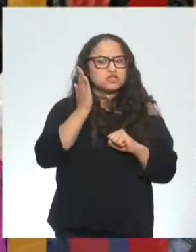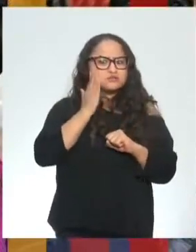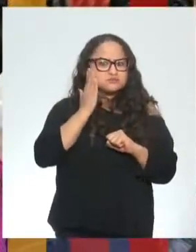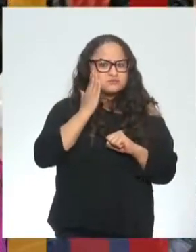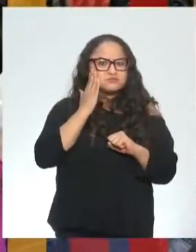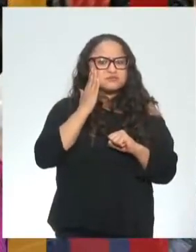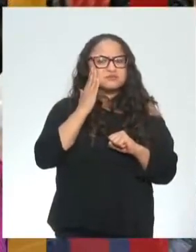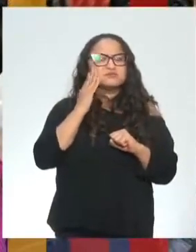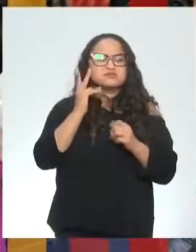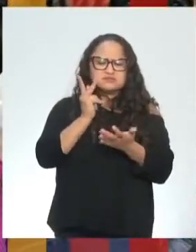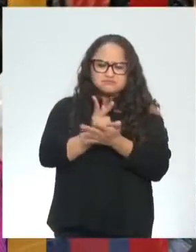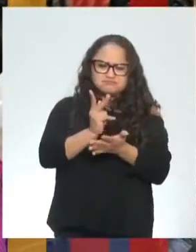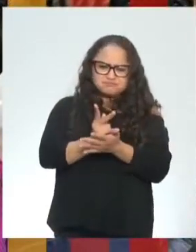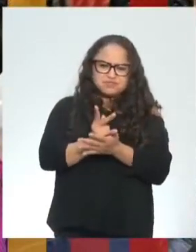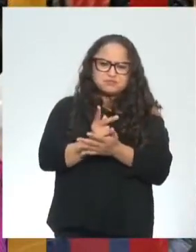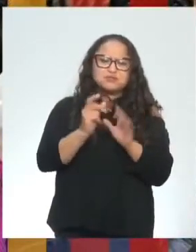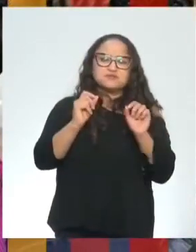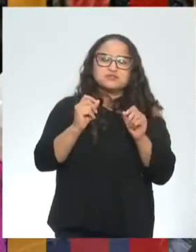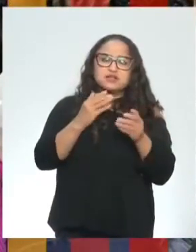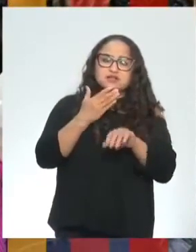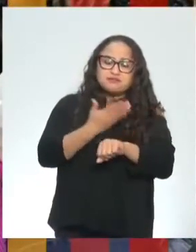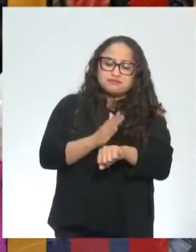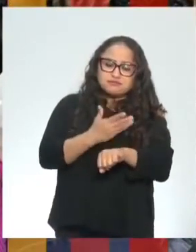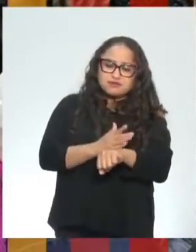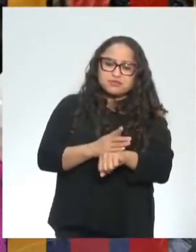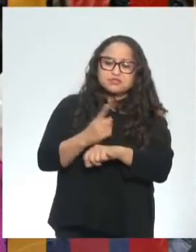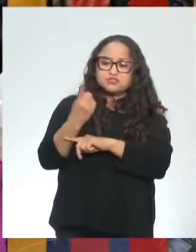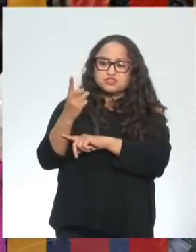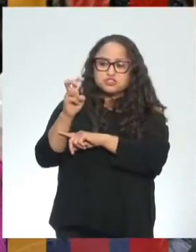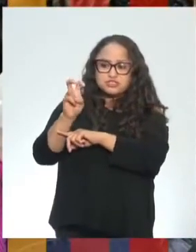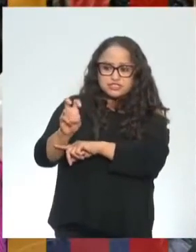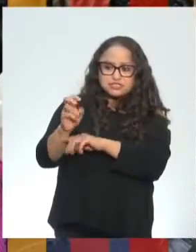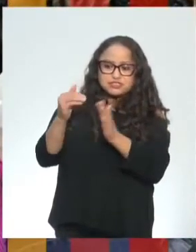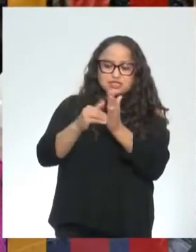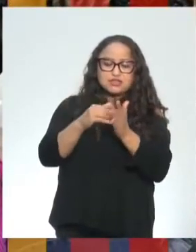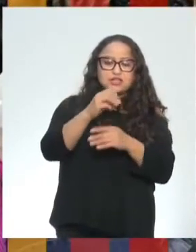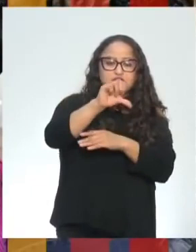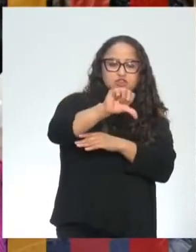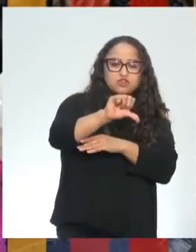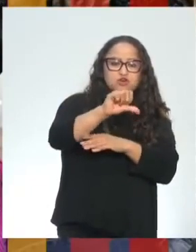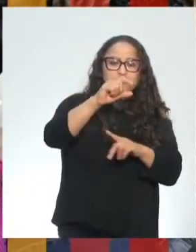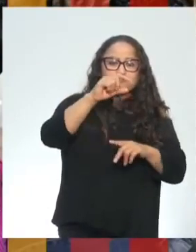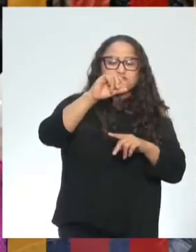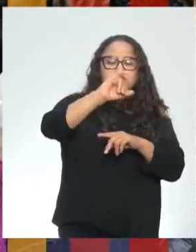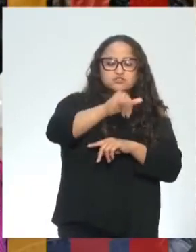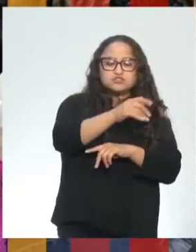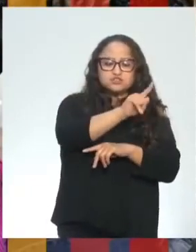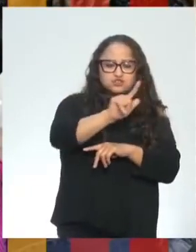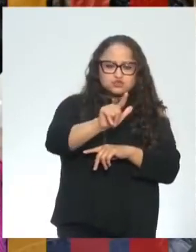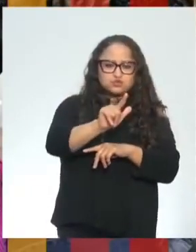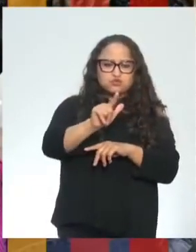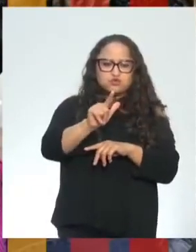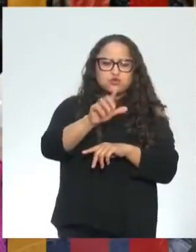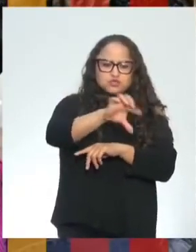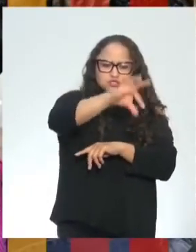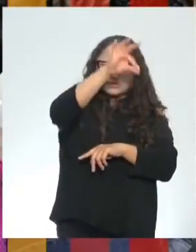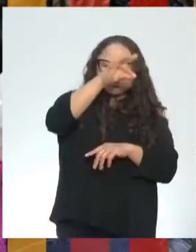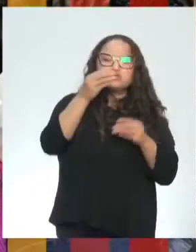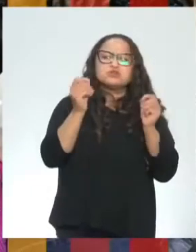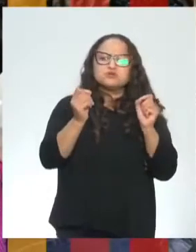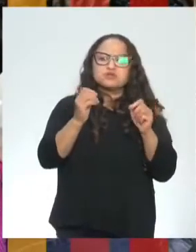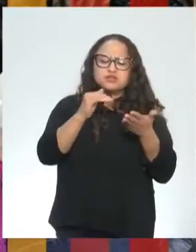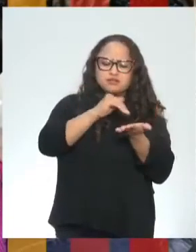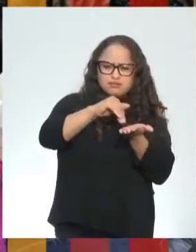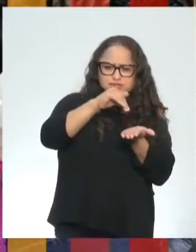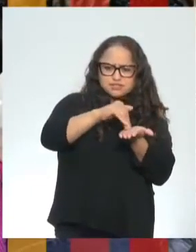falar disso né a gente tá trabalhando aí então de 15 a Nove de Julho manifeste seu interesse entre lá na sede